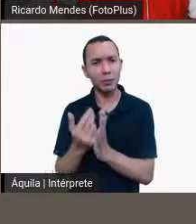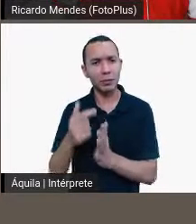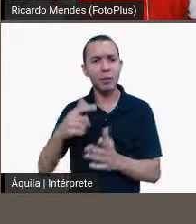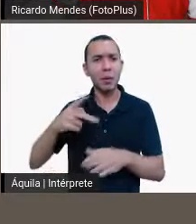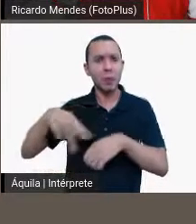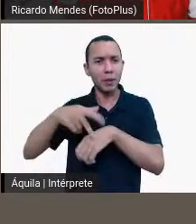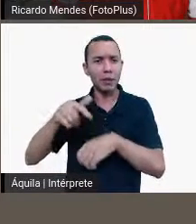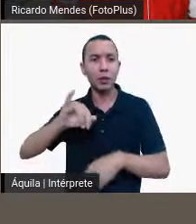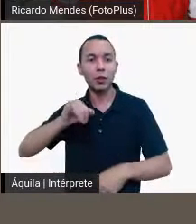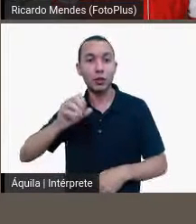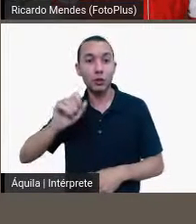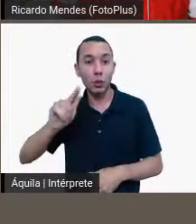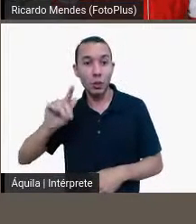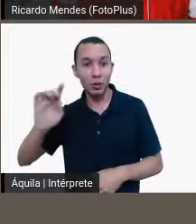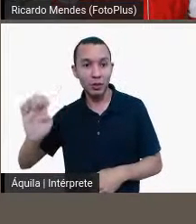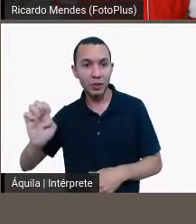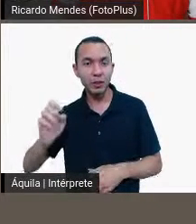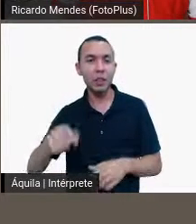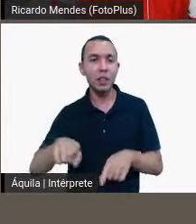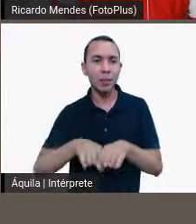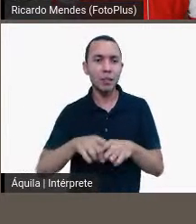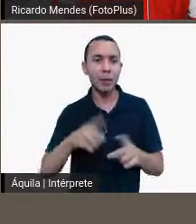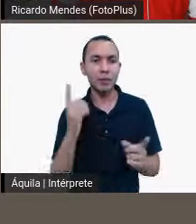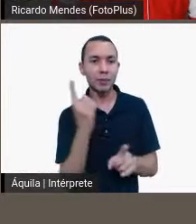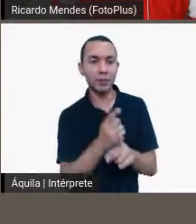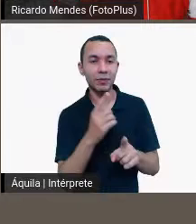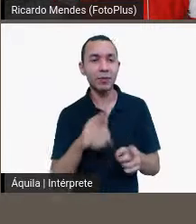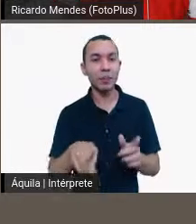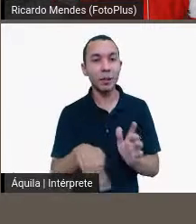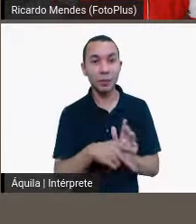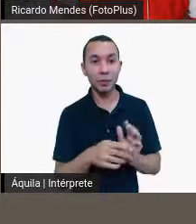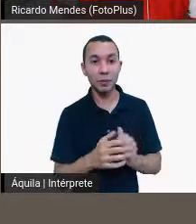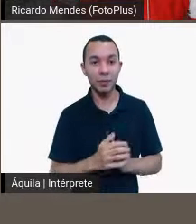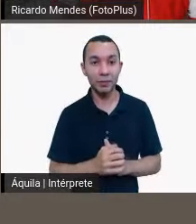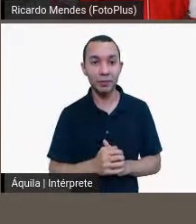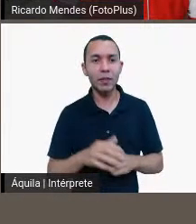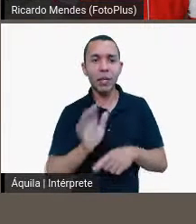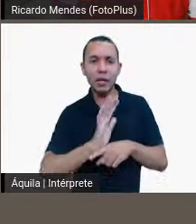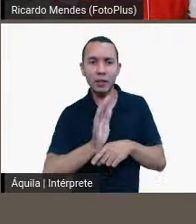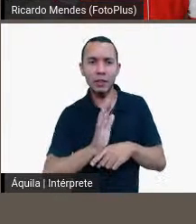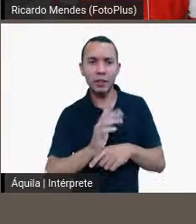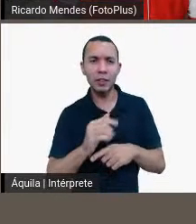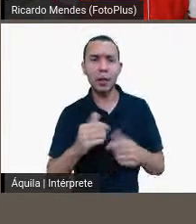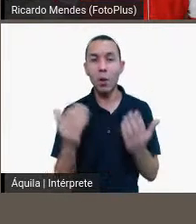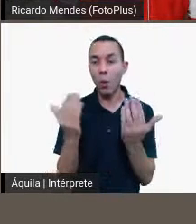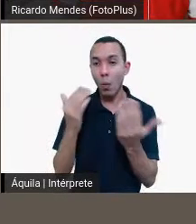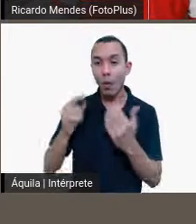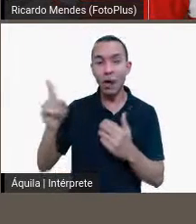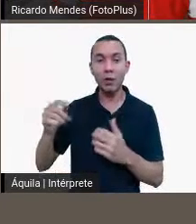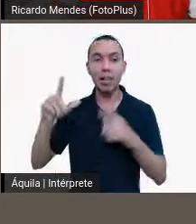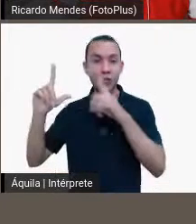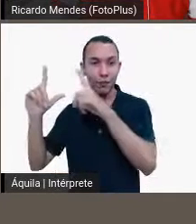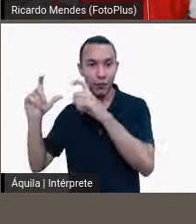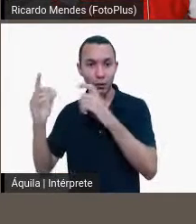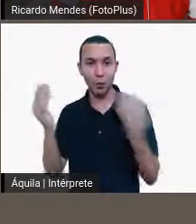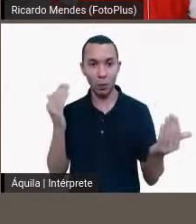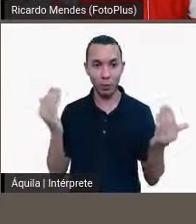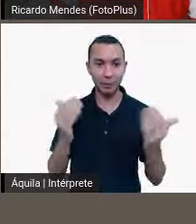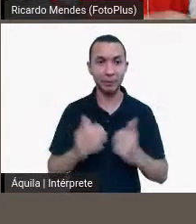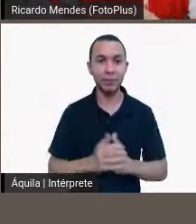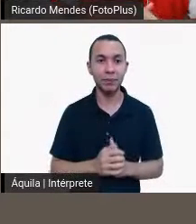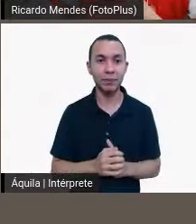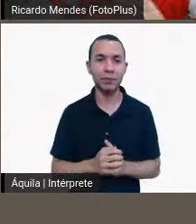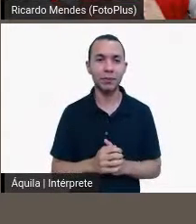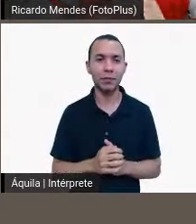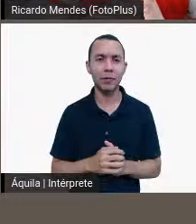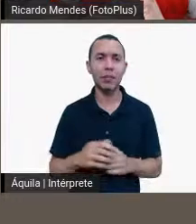como Jorge Sadu e por um reconhecimento de um estatuto cultural distinto ao cinema se comparado com a fotografia. A primeira geração de